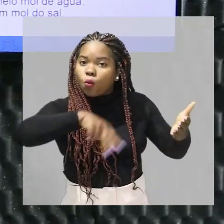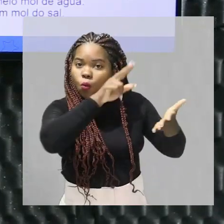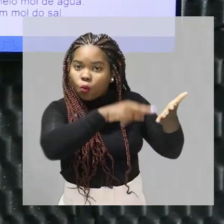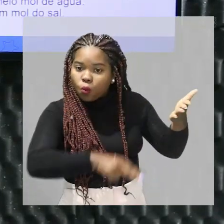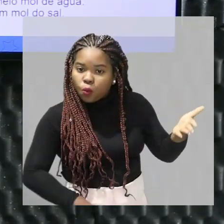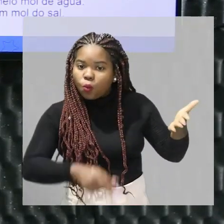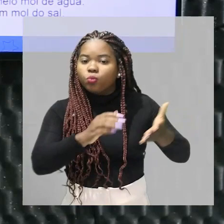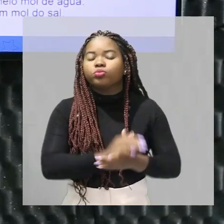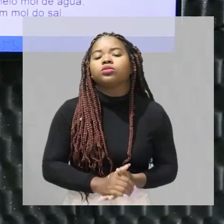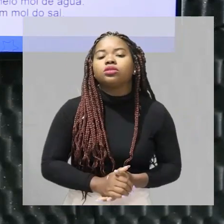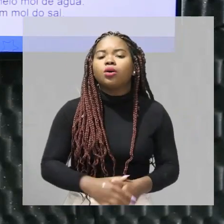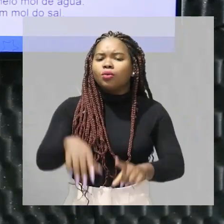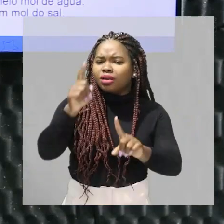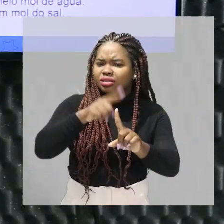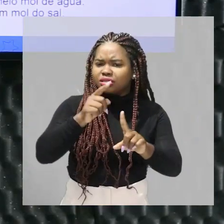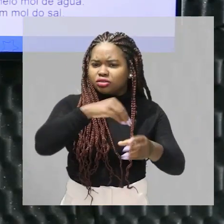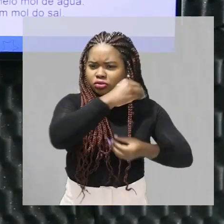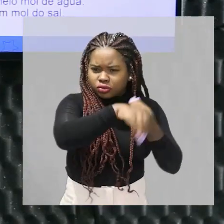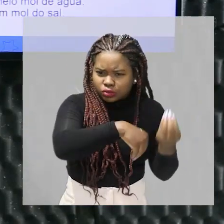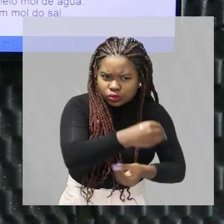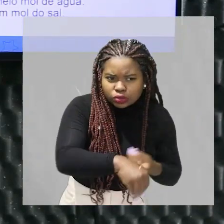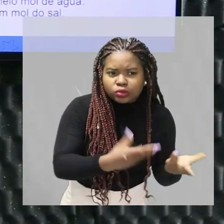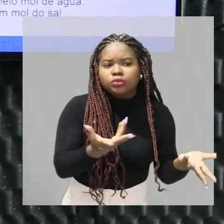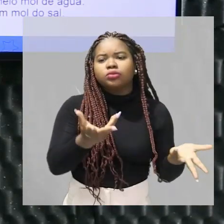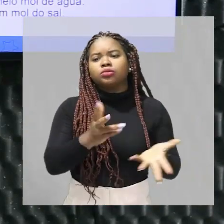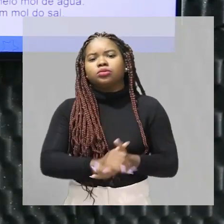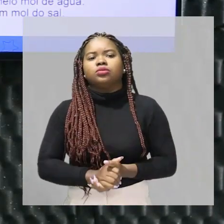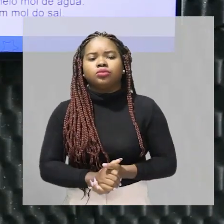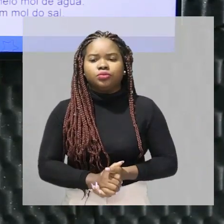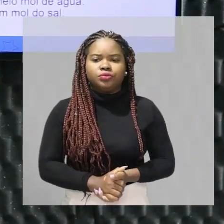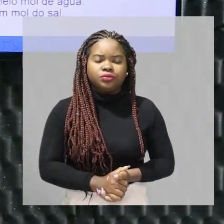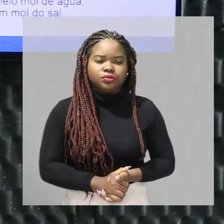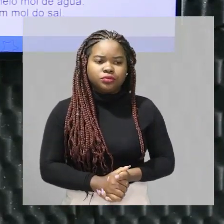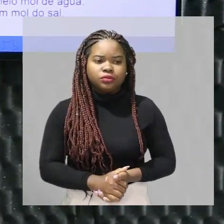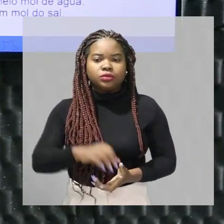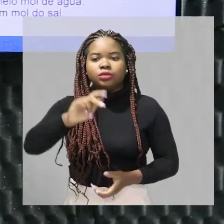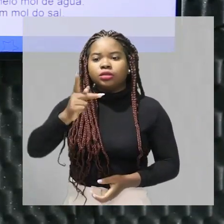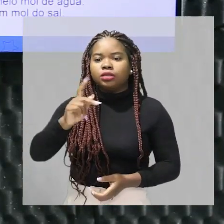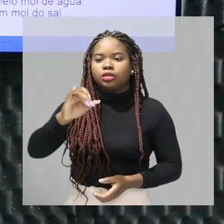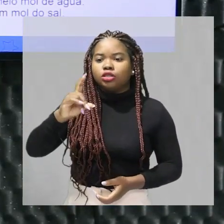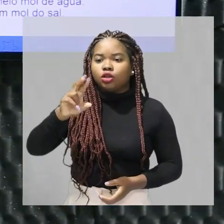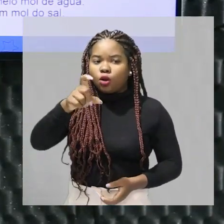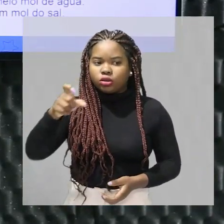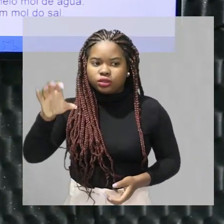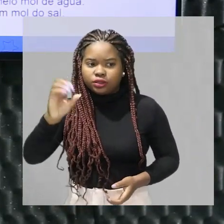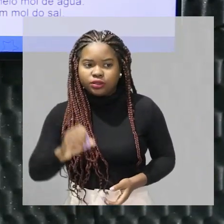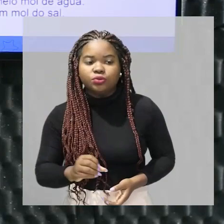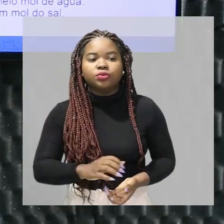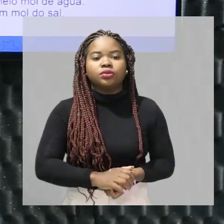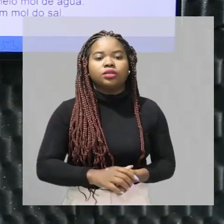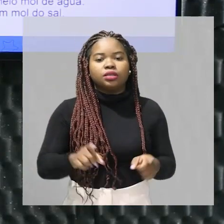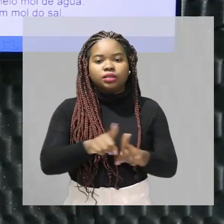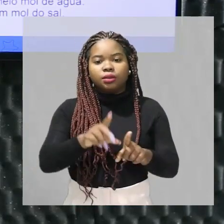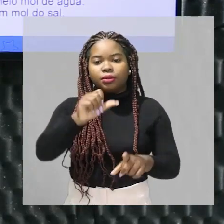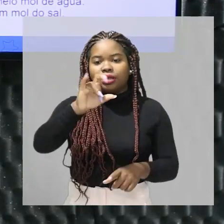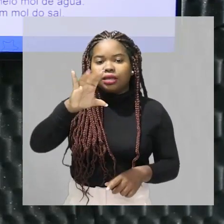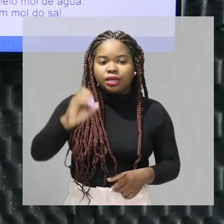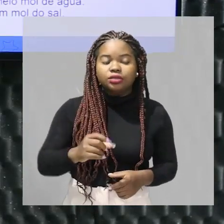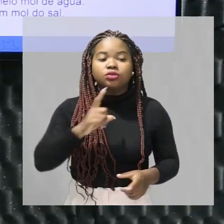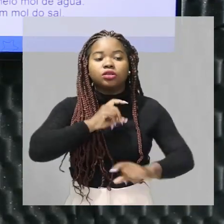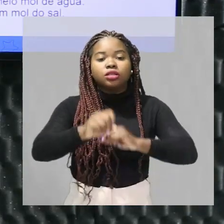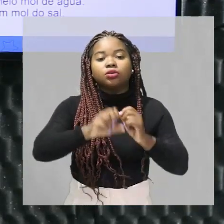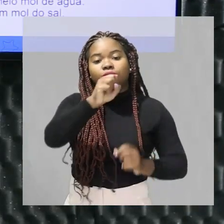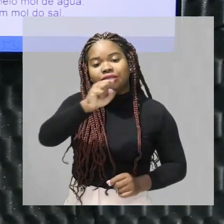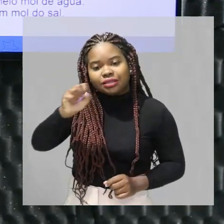Então, reação de neutralização entre o ácido clorídrico e o hidróxido de sódio, na qual temos a formação de